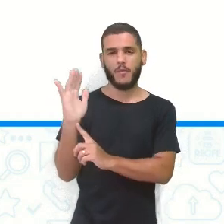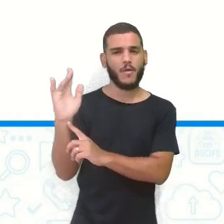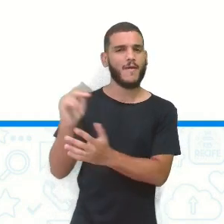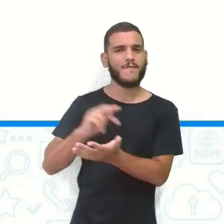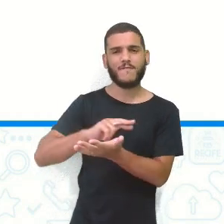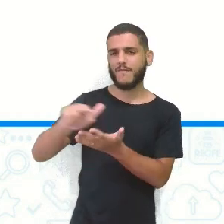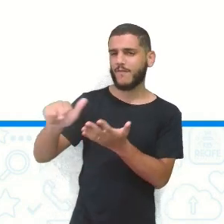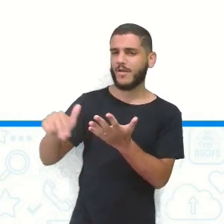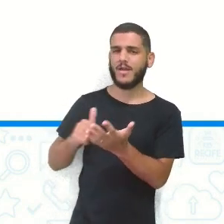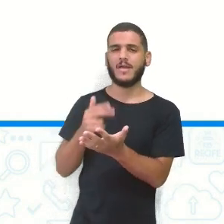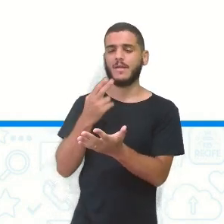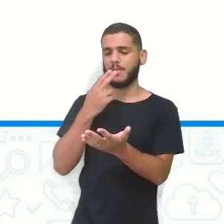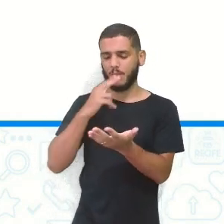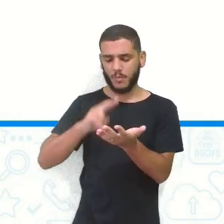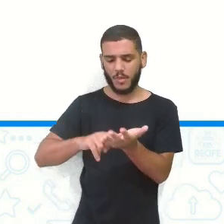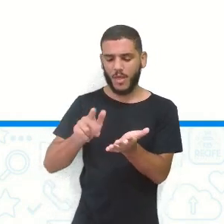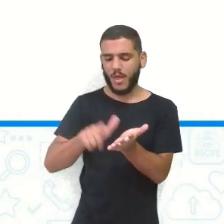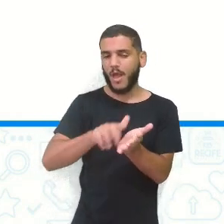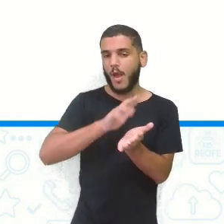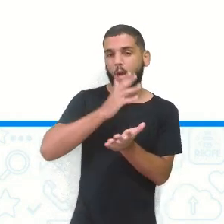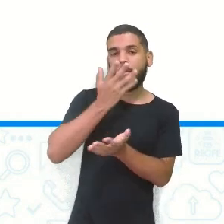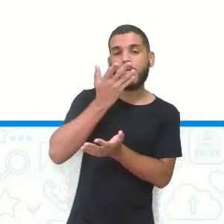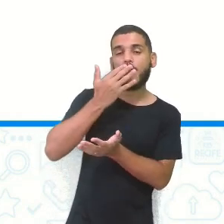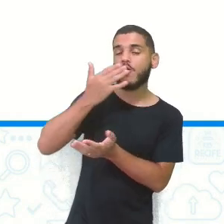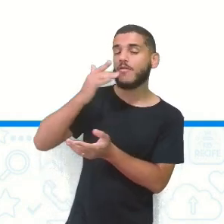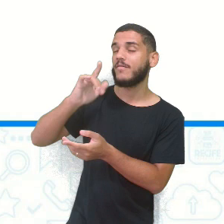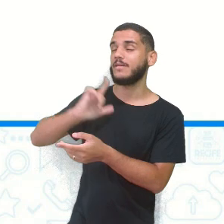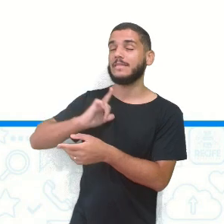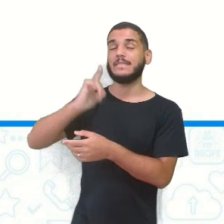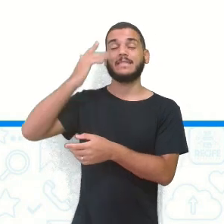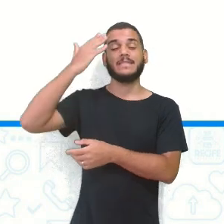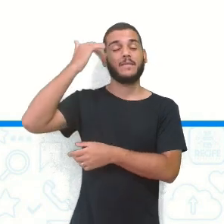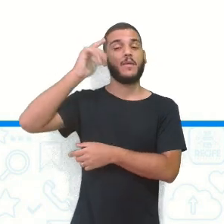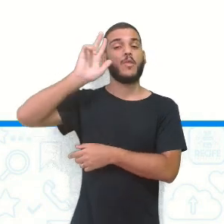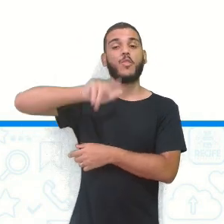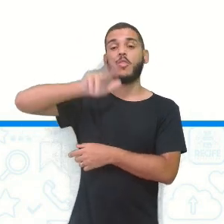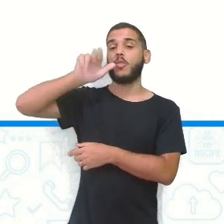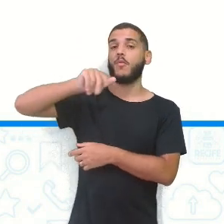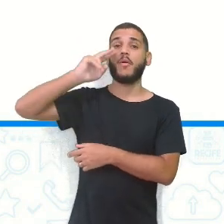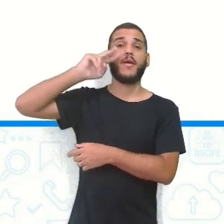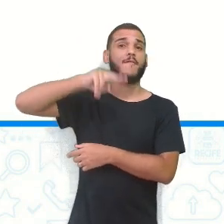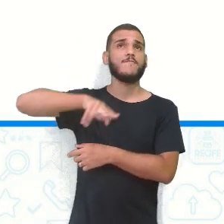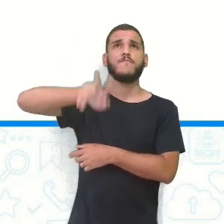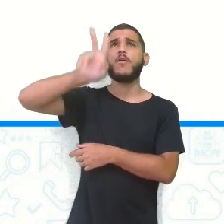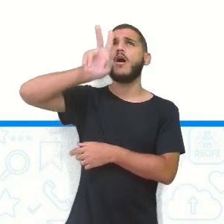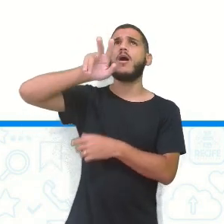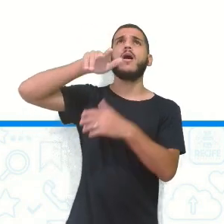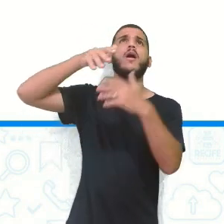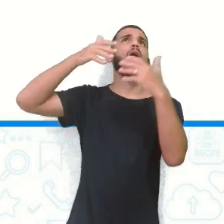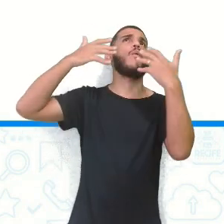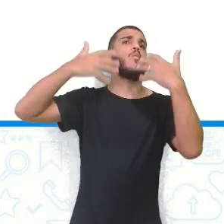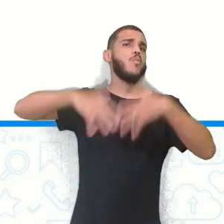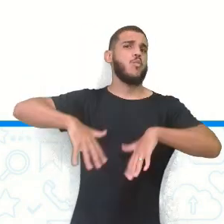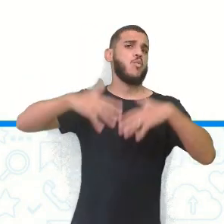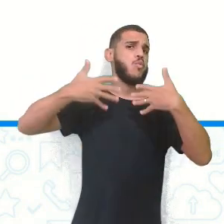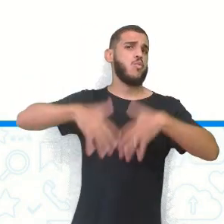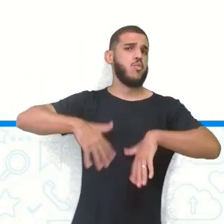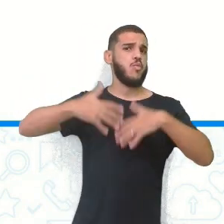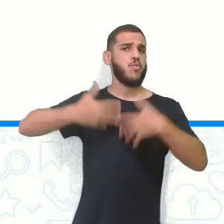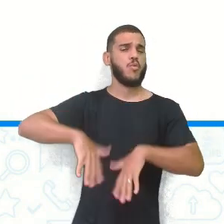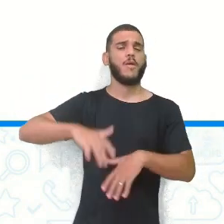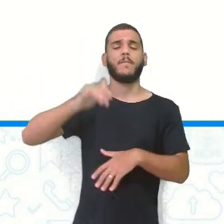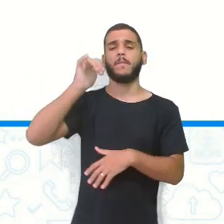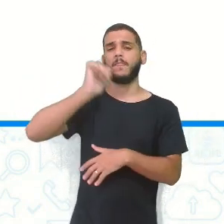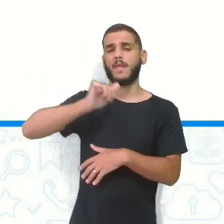muitos enfeites. Ela tinha certeza de nunca ter visto árvore maior que aquela. Quando a menina